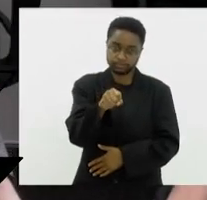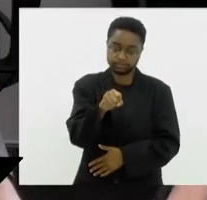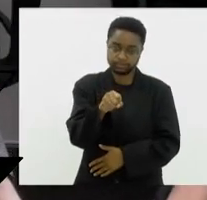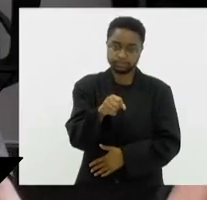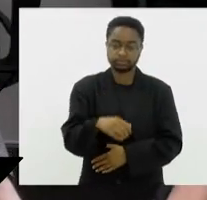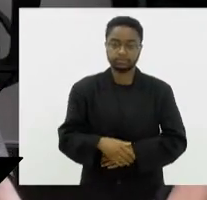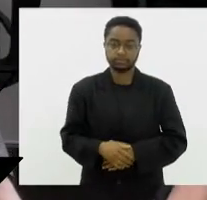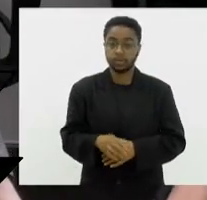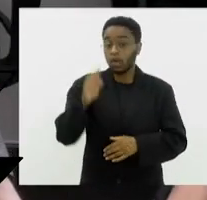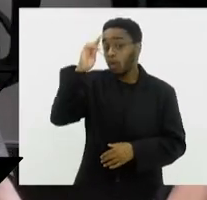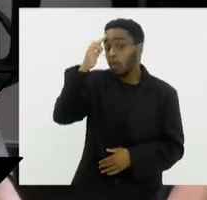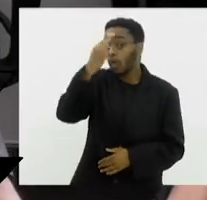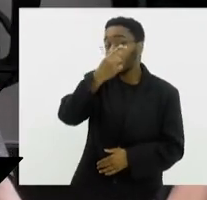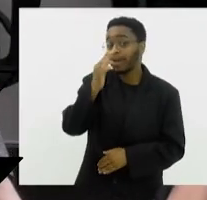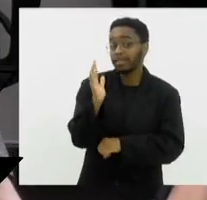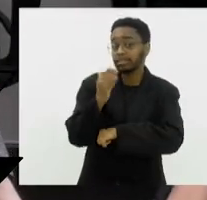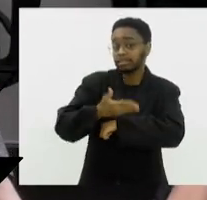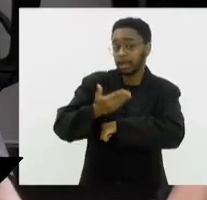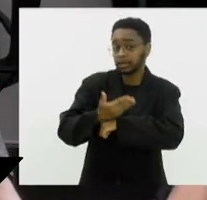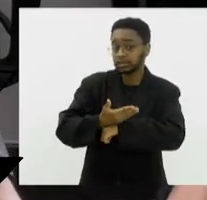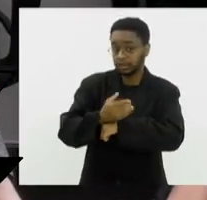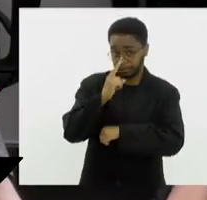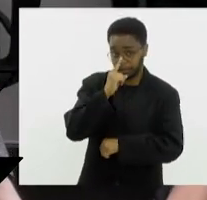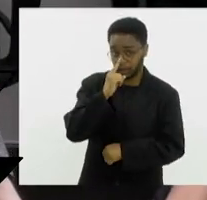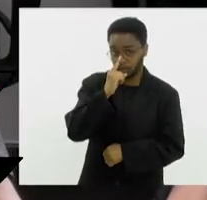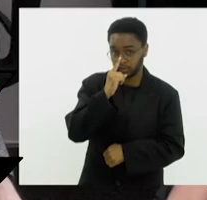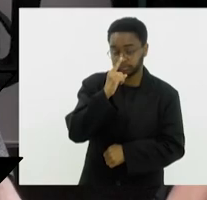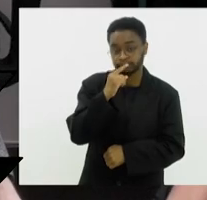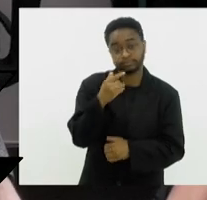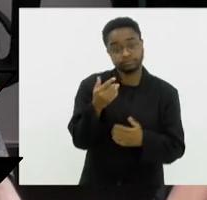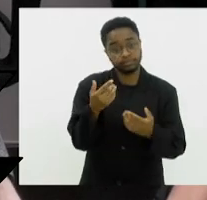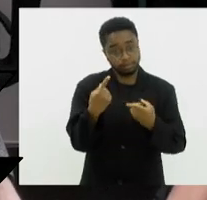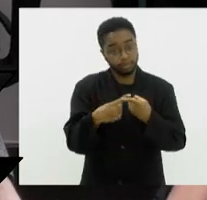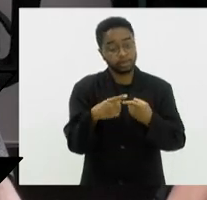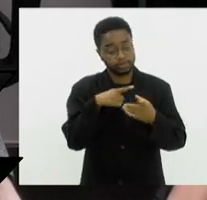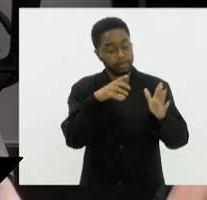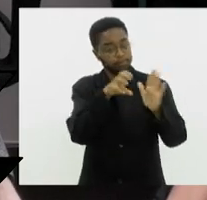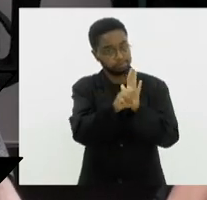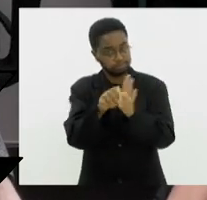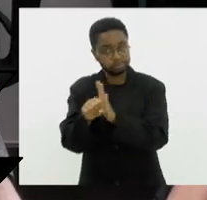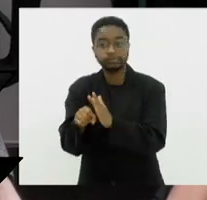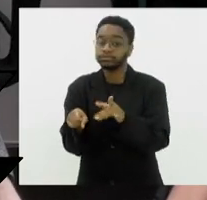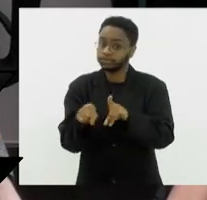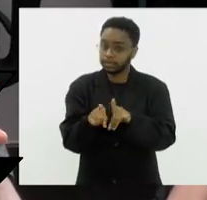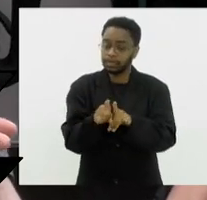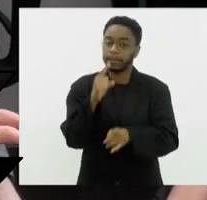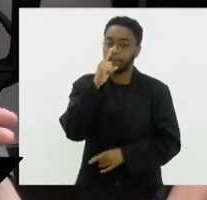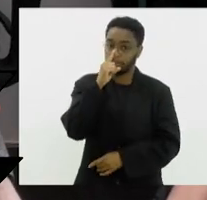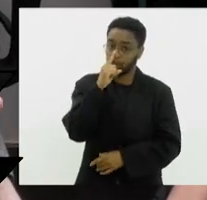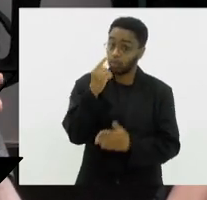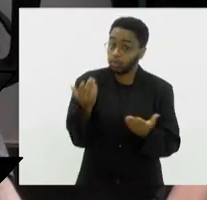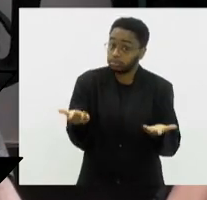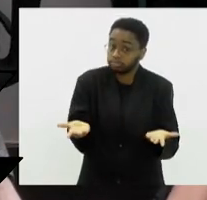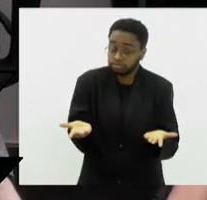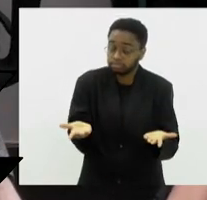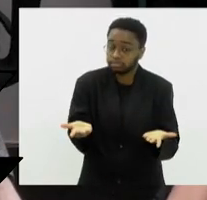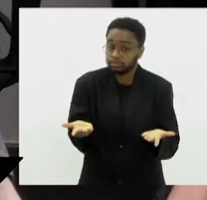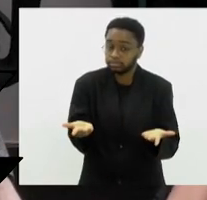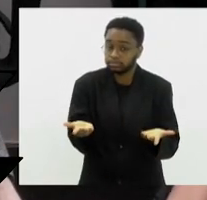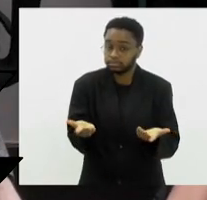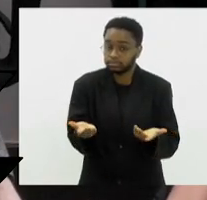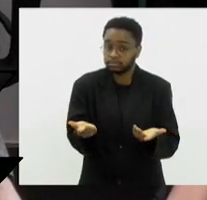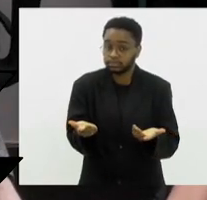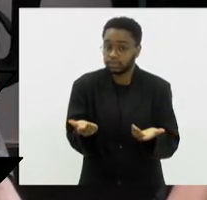Uber e táxi é atividade de risco? Pelo número de assaltos, é atividade de risco. Então,